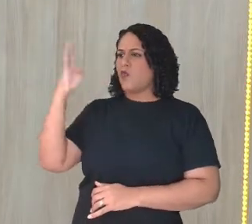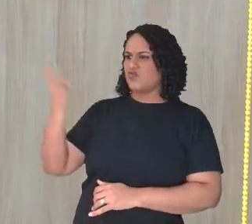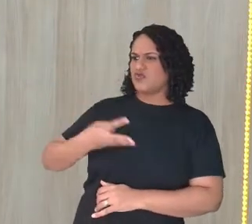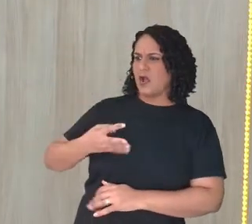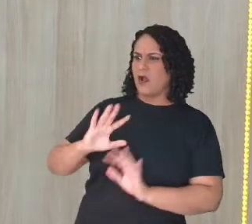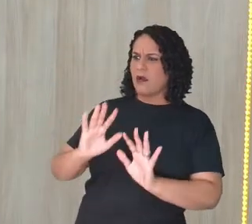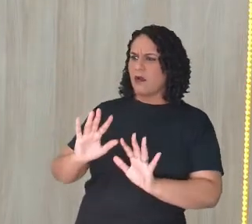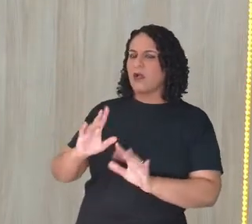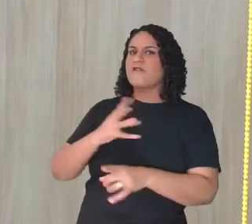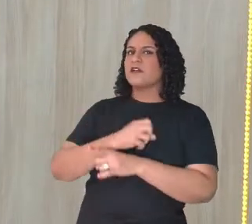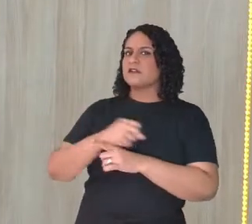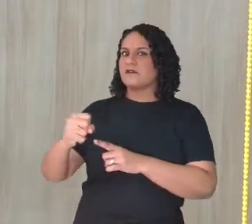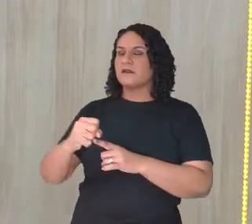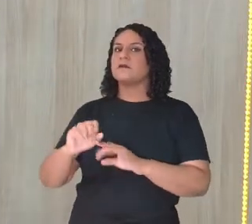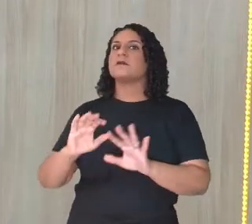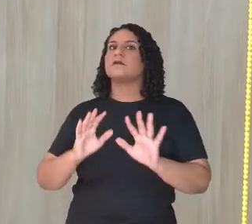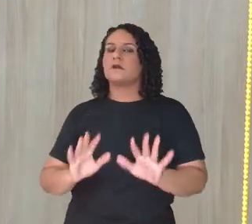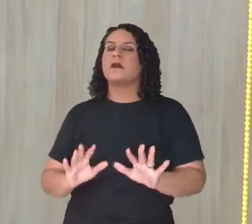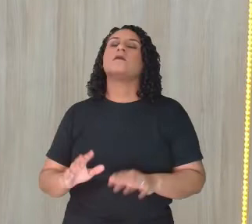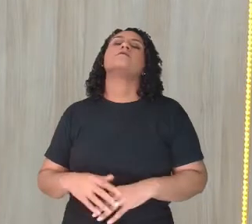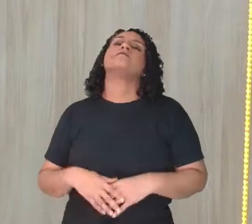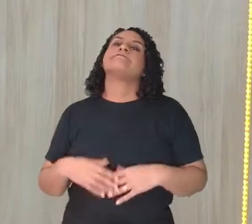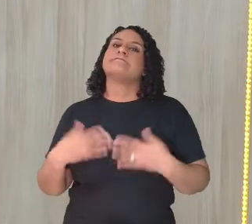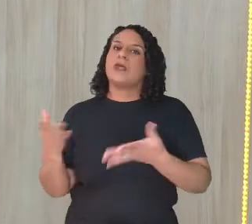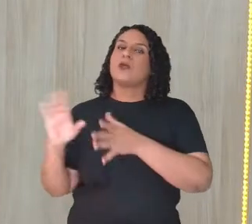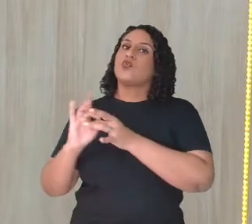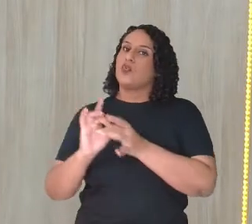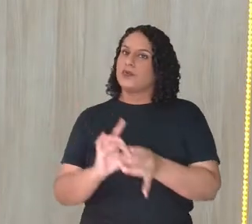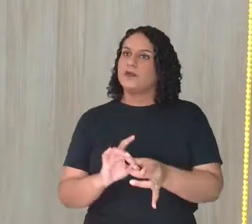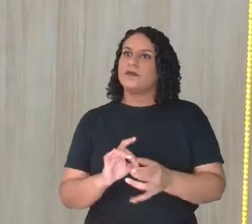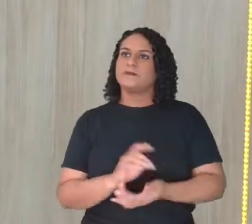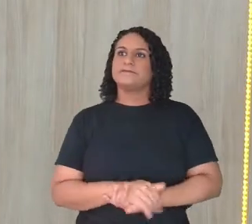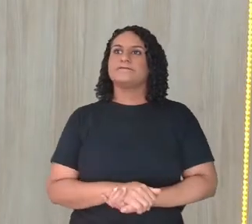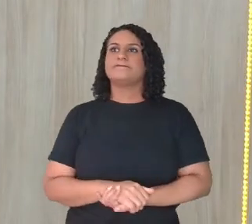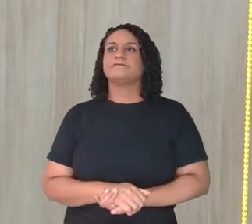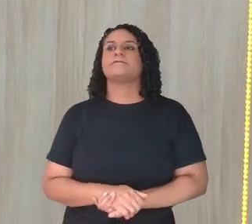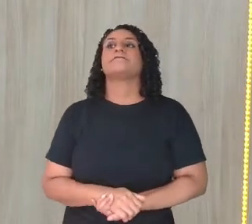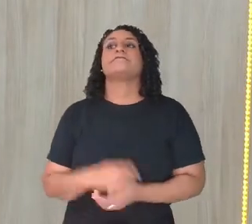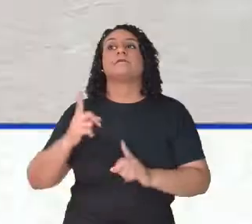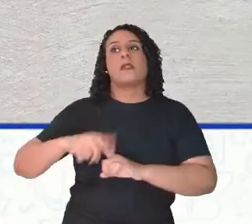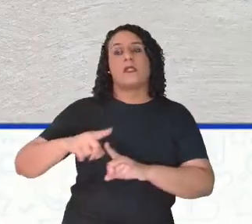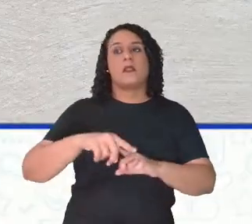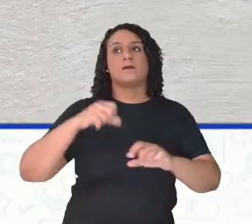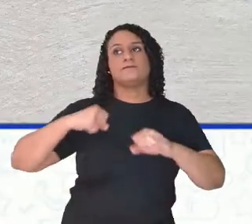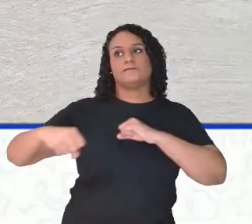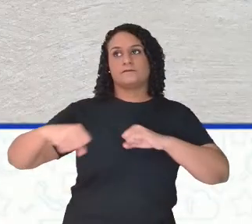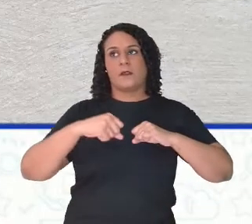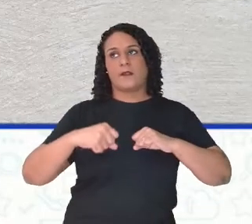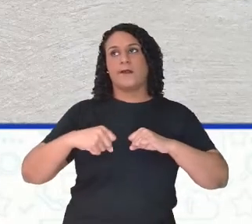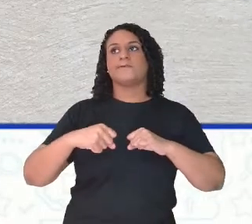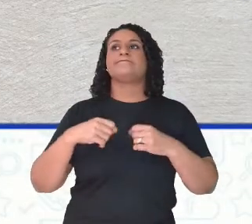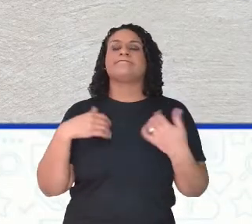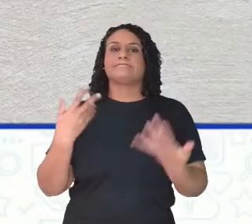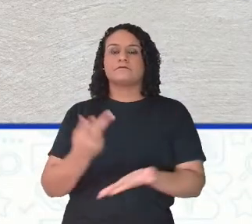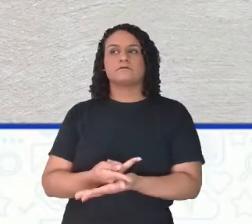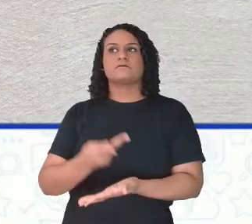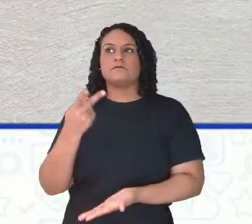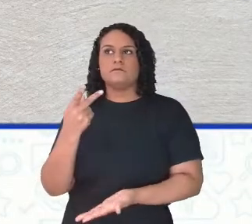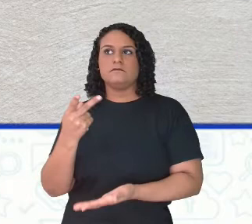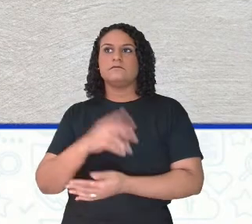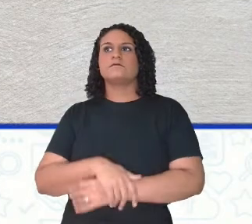vai se defender. Agora, é nesse sentido. Mas esse tipo de debate, quando é